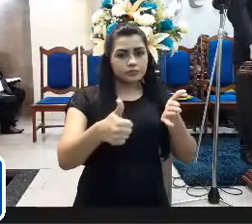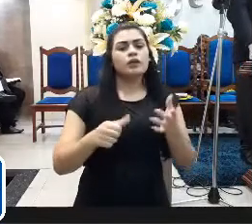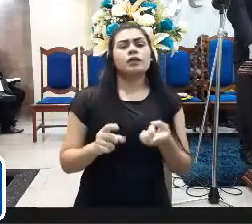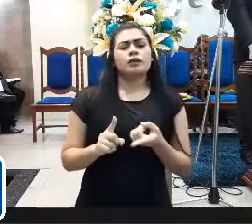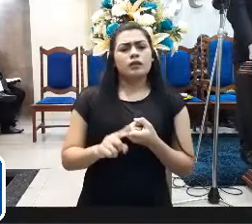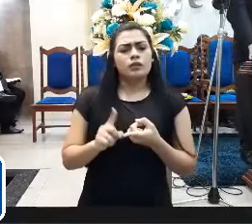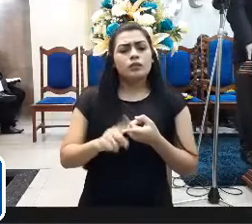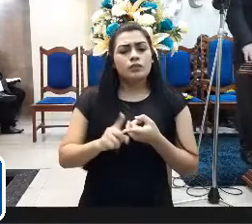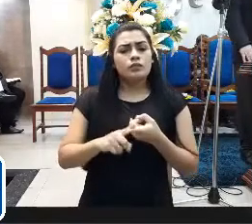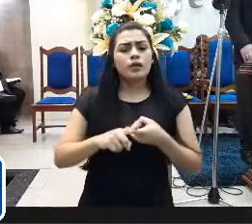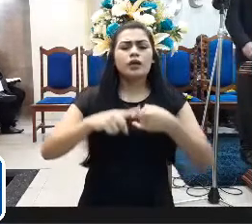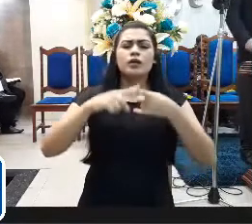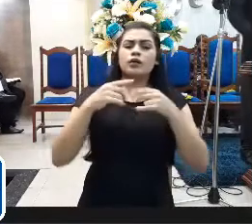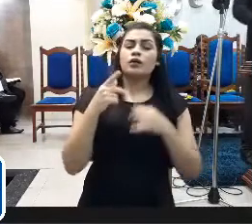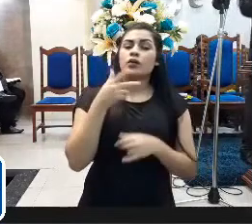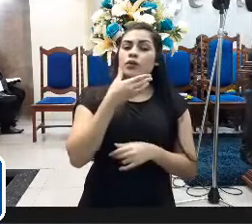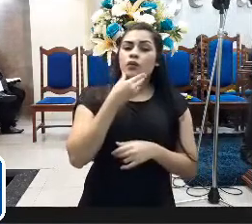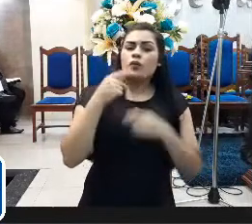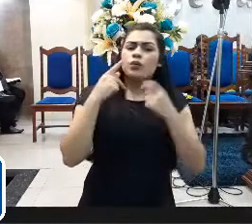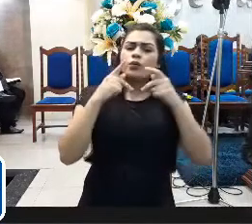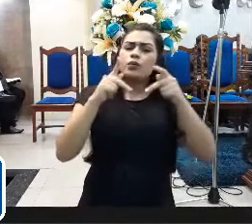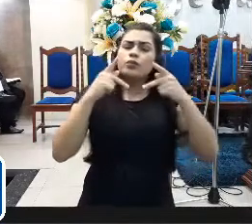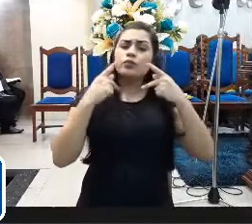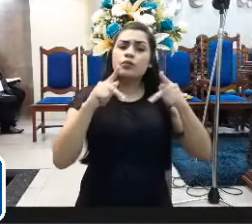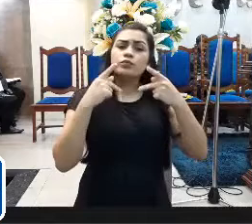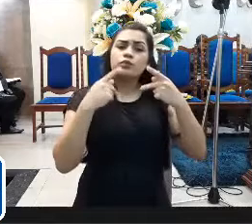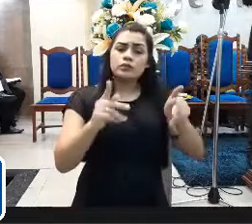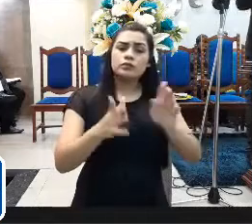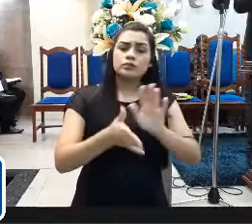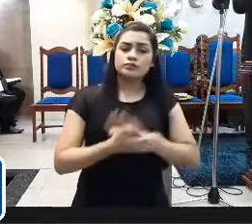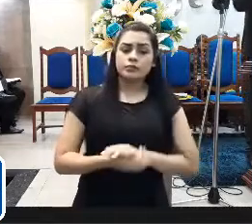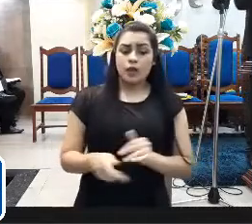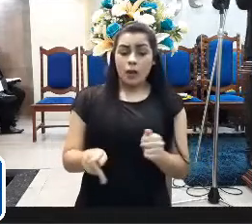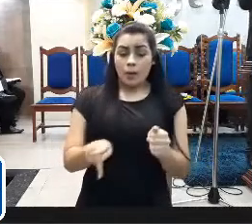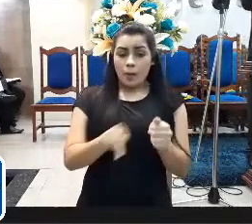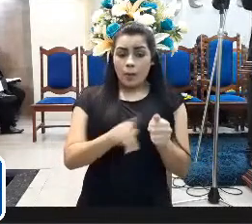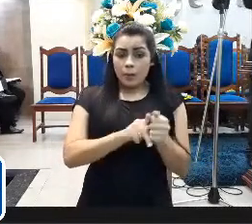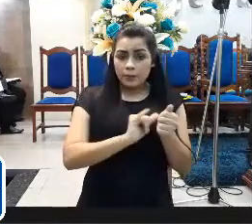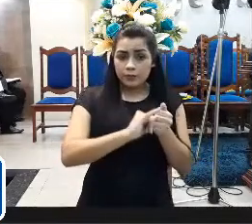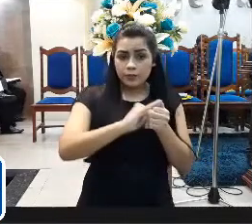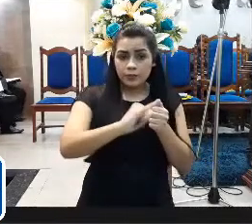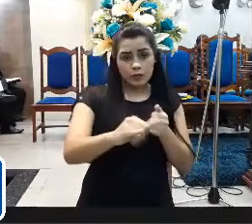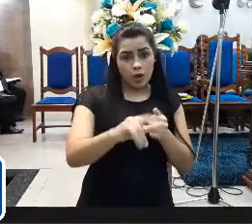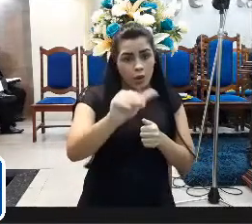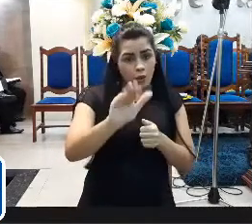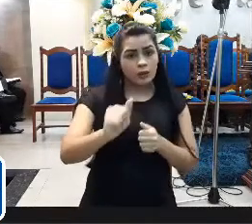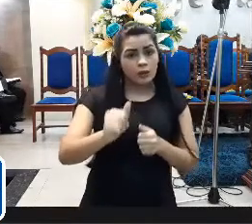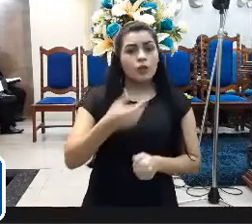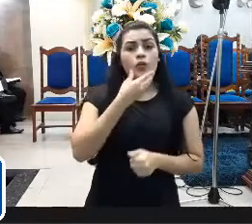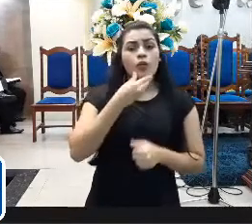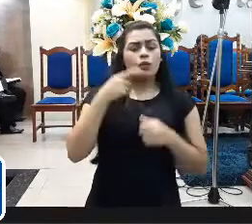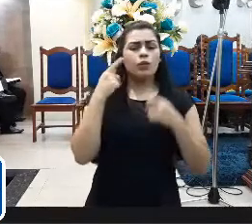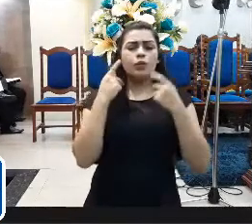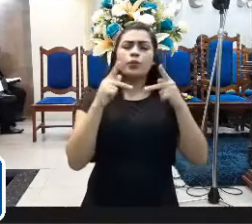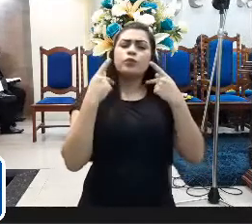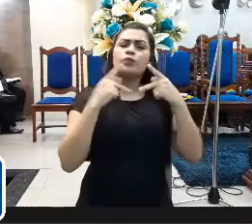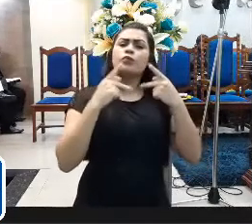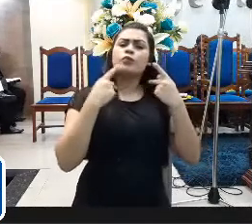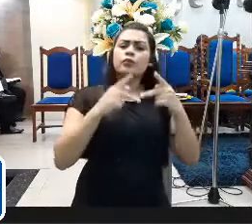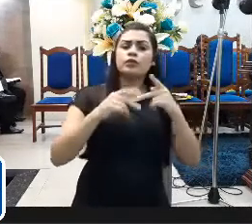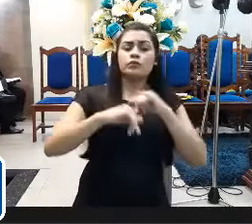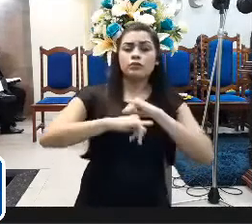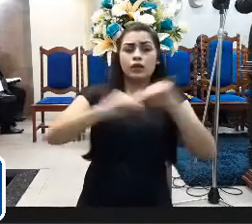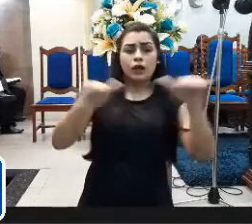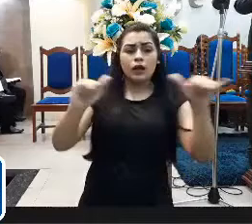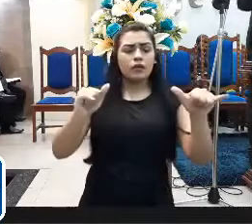profetizarem dessa graça, não é? Pedro está dizendo, olha, os profetas, eles indagaram e descobriram que essa graça não era para eles, era